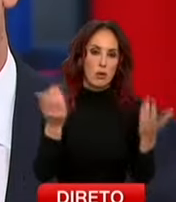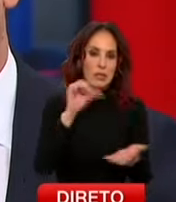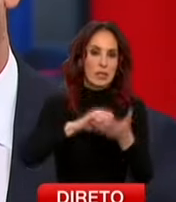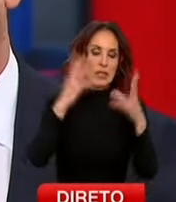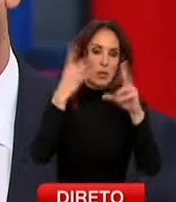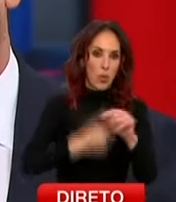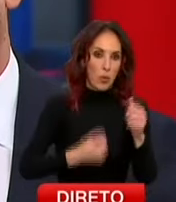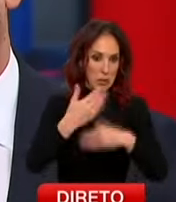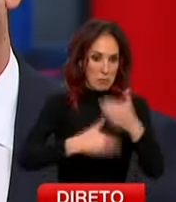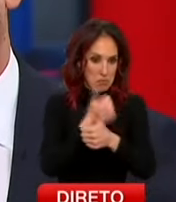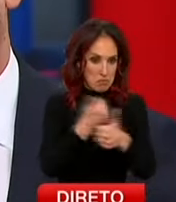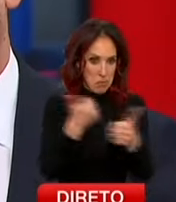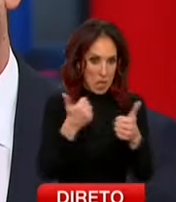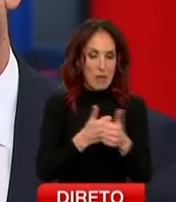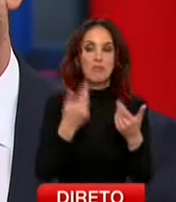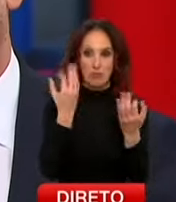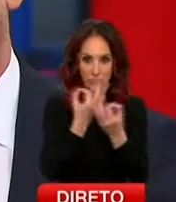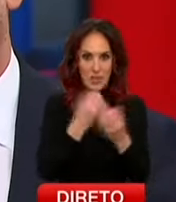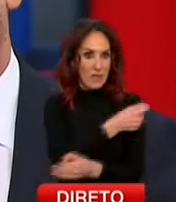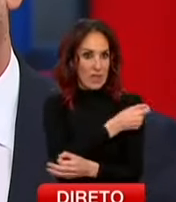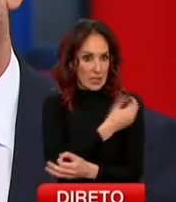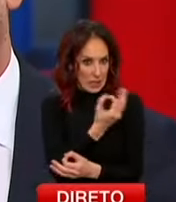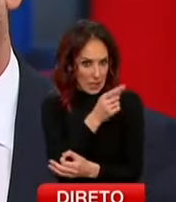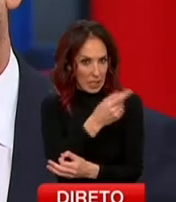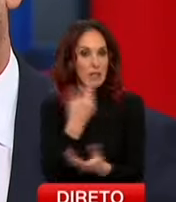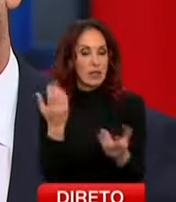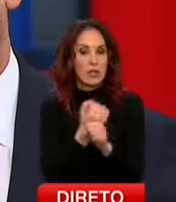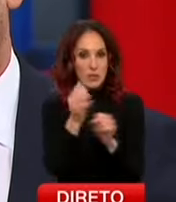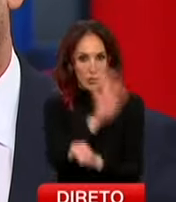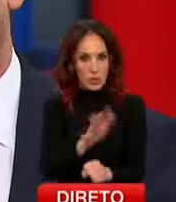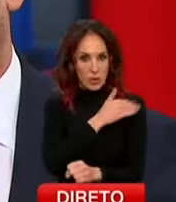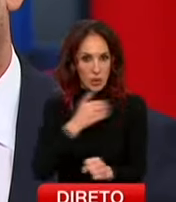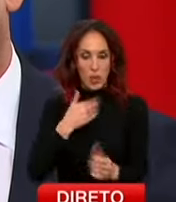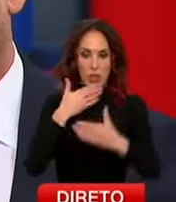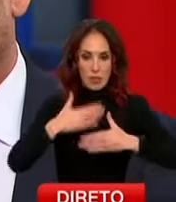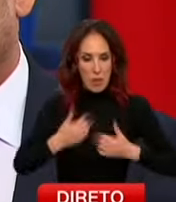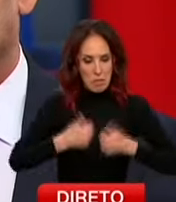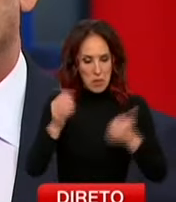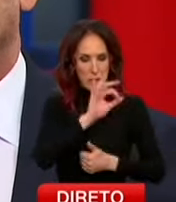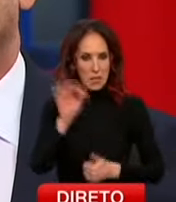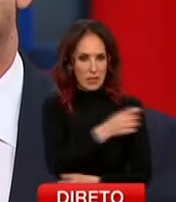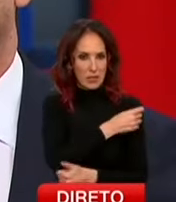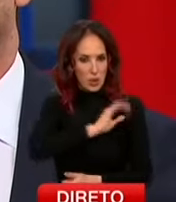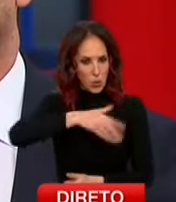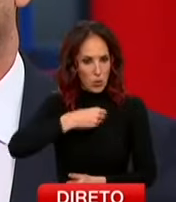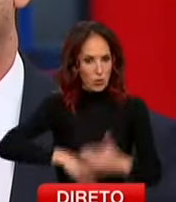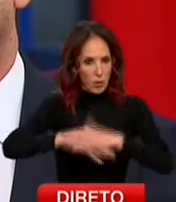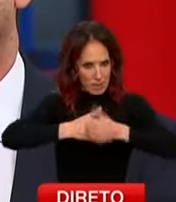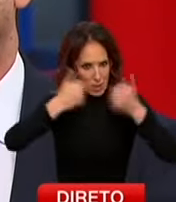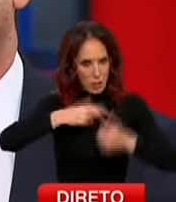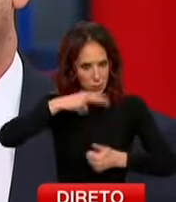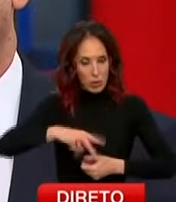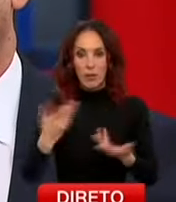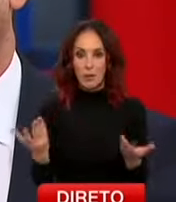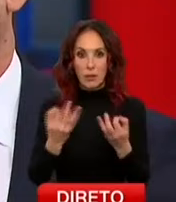de compras funciona bem o que é bom vimos isso nas vacinas onde Aliás o nosso serviço Nacional de saúde nos deu as melhores taxas de vacinação do mundo Então nesse